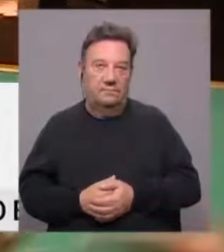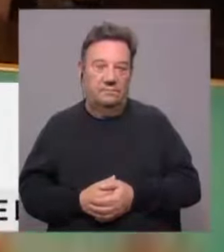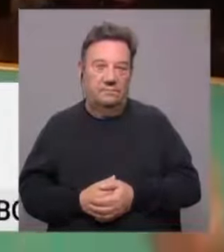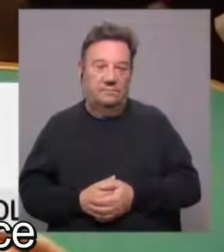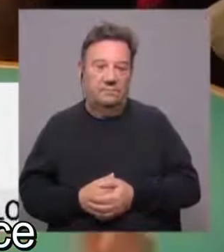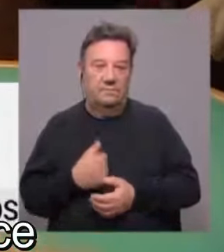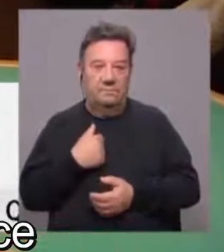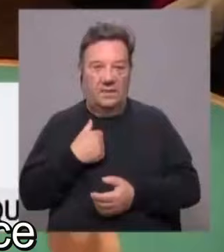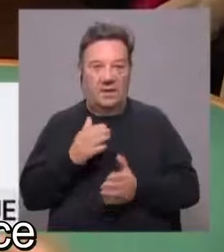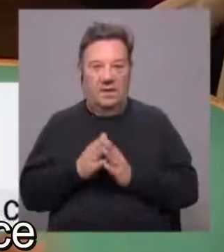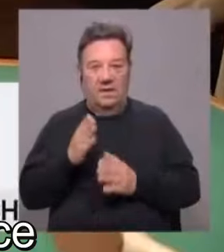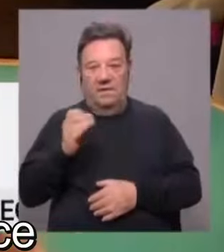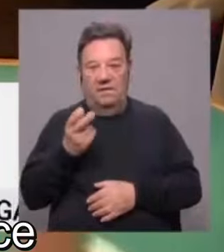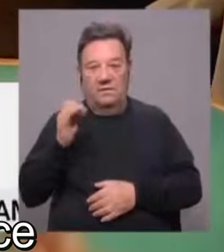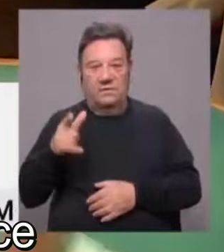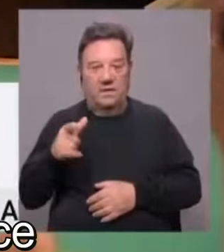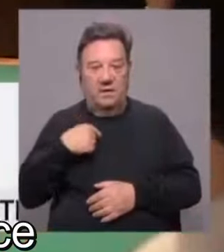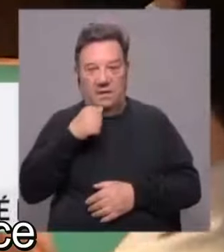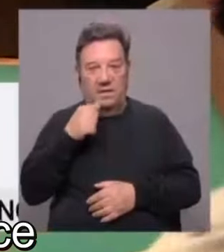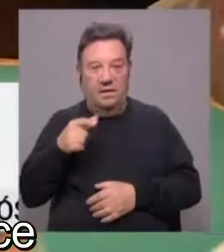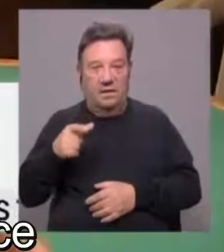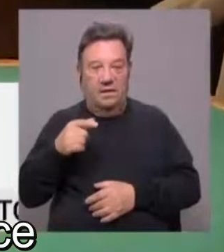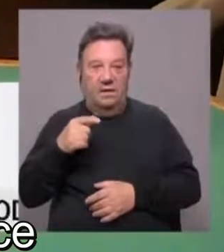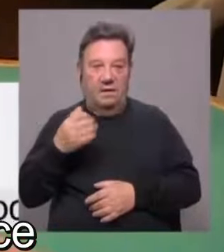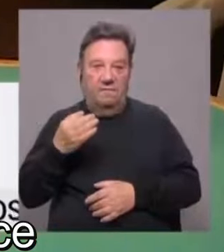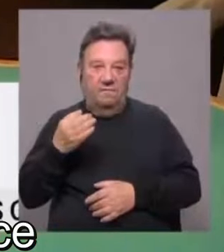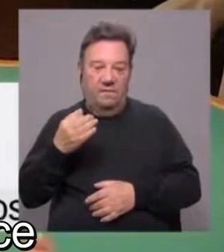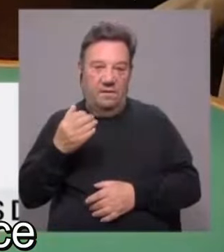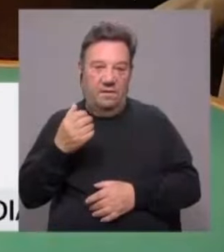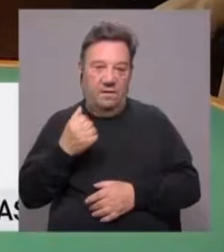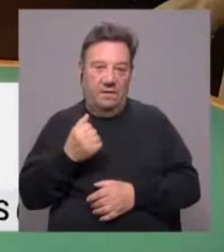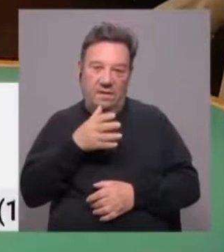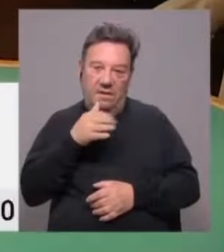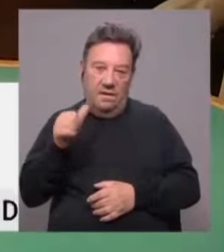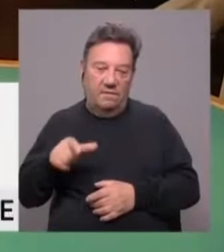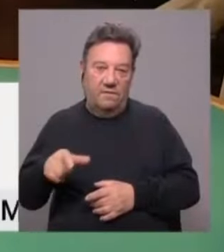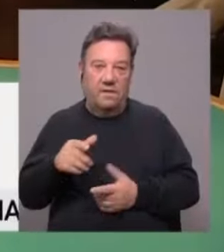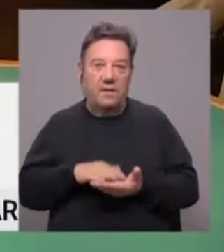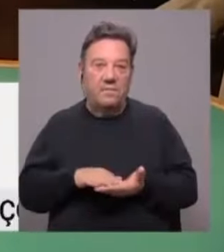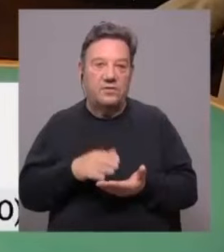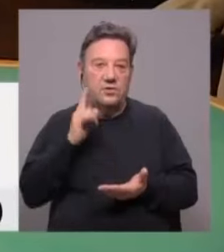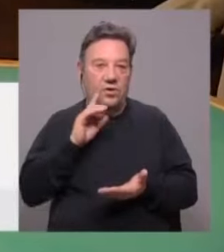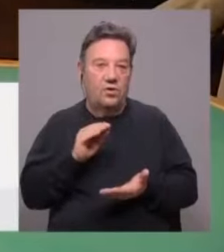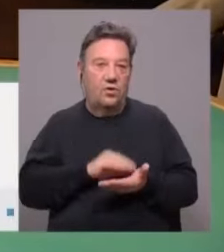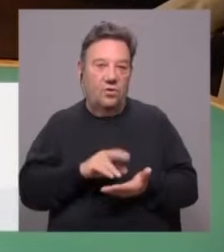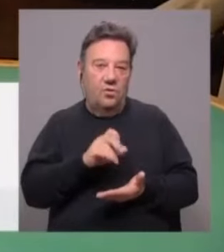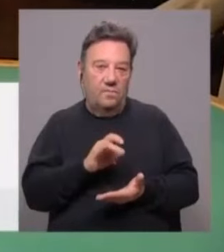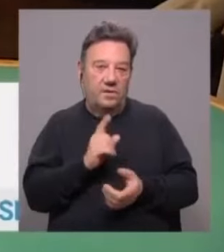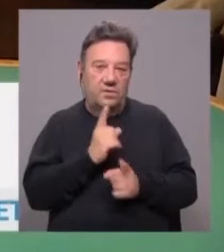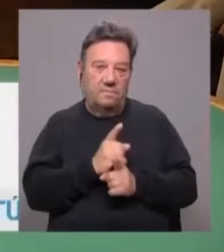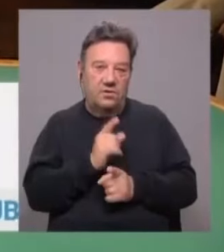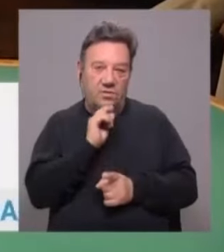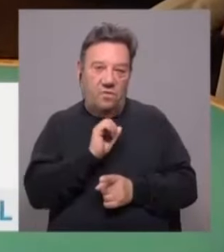Sou Adeus a Berlim. É uma peça que foi uma criação coletiva, baseada no romance do mesmo nome, do Christopher